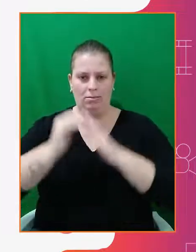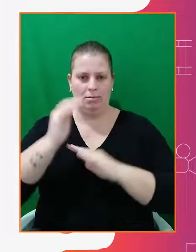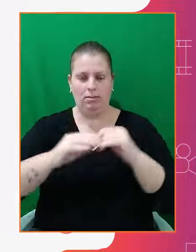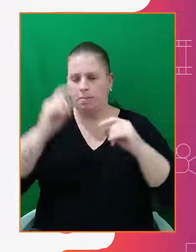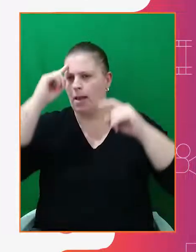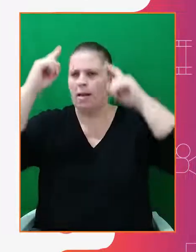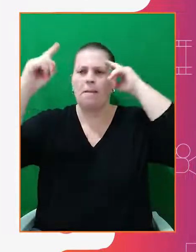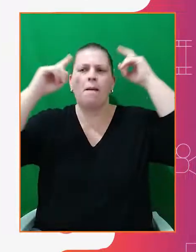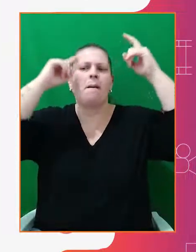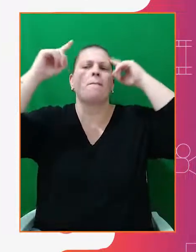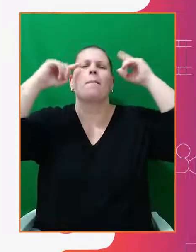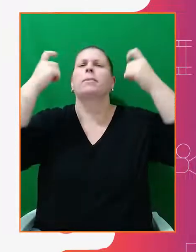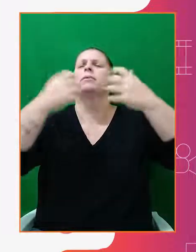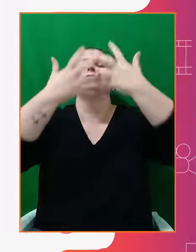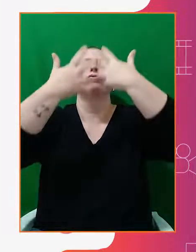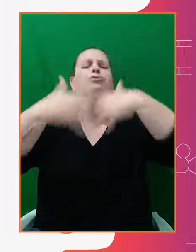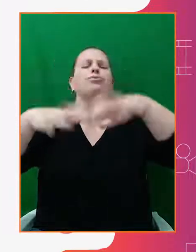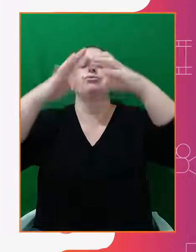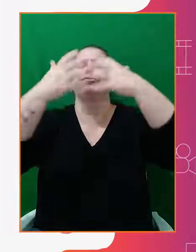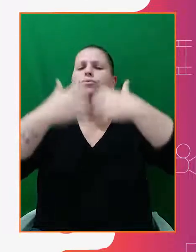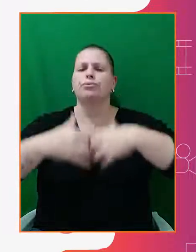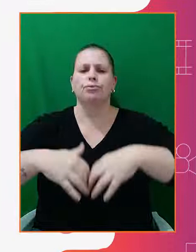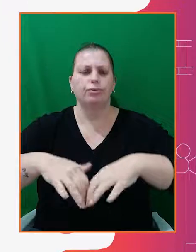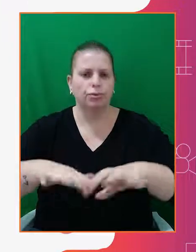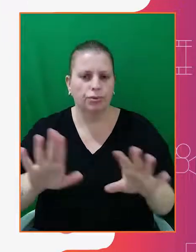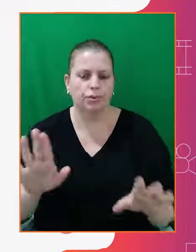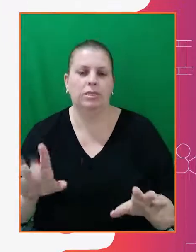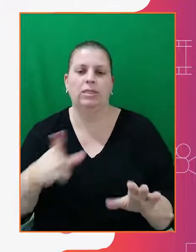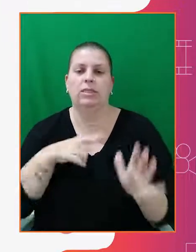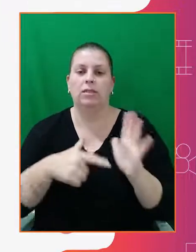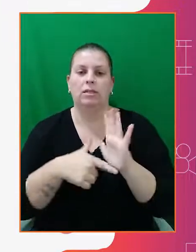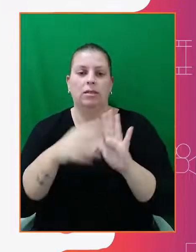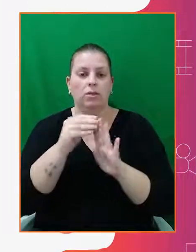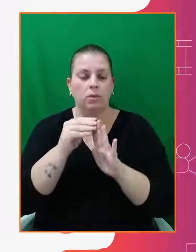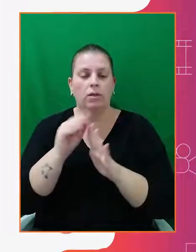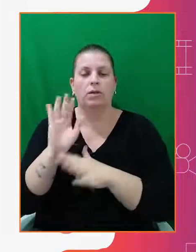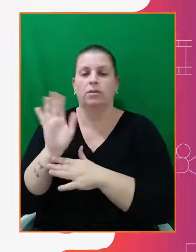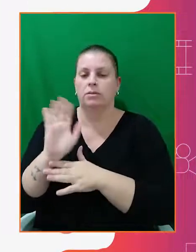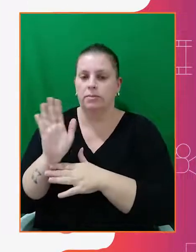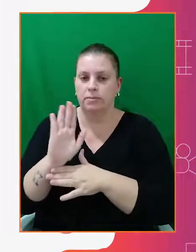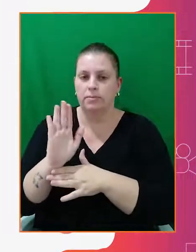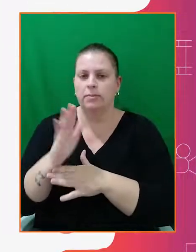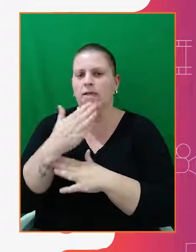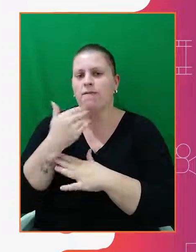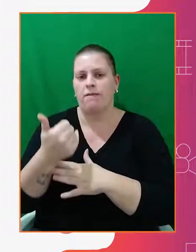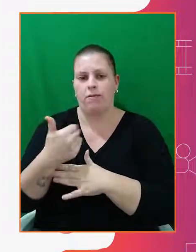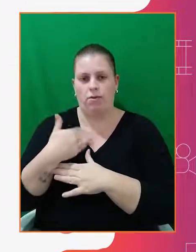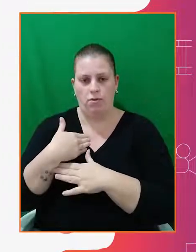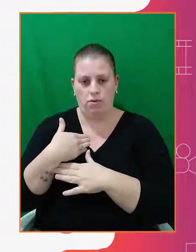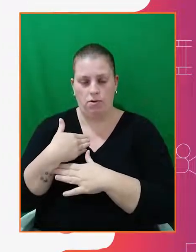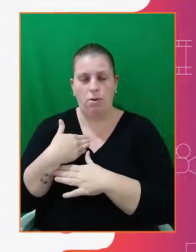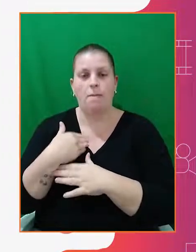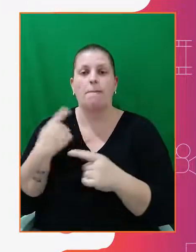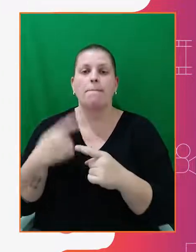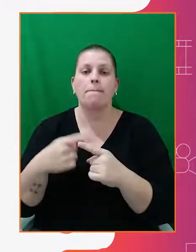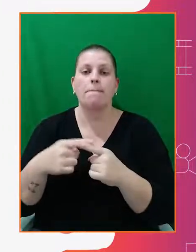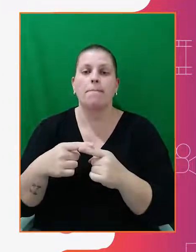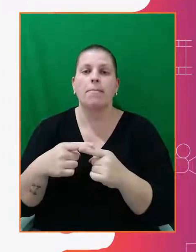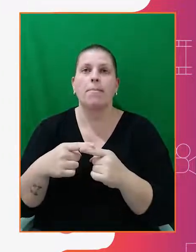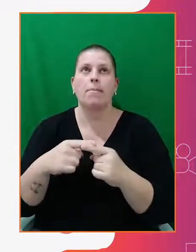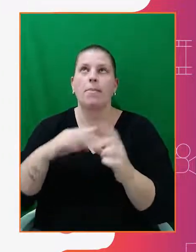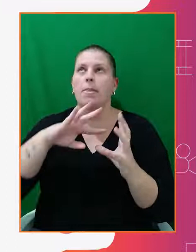importante é deixar a criatividade fluir. E na animação a gente tem a vantagem de usar a linguagem cinematográfica a nosso favor, sem o